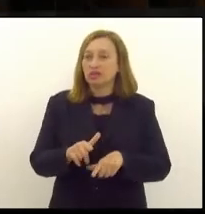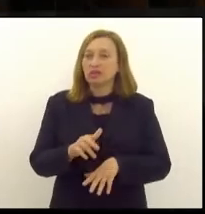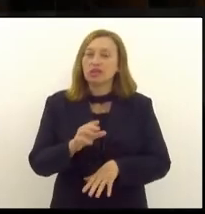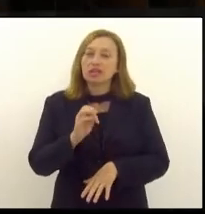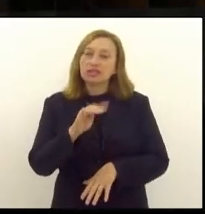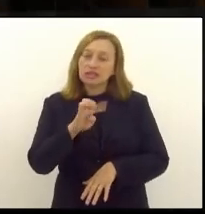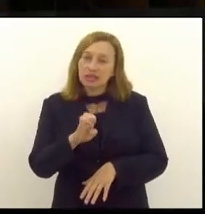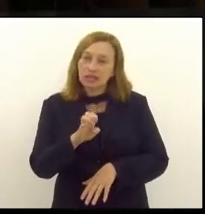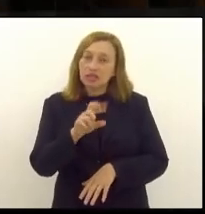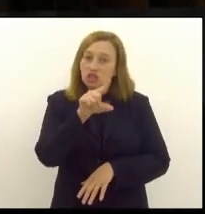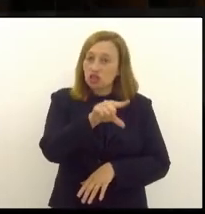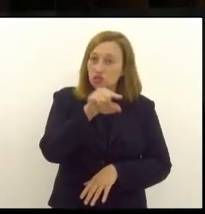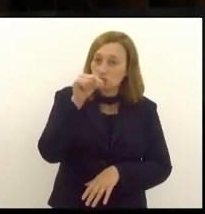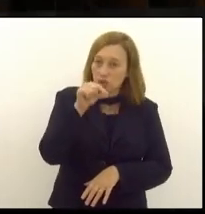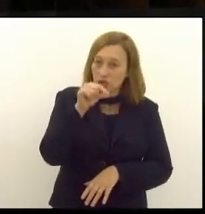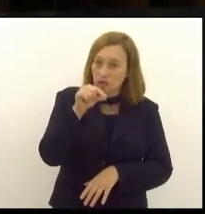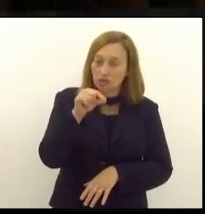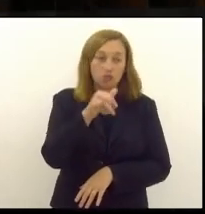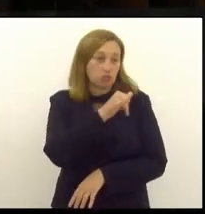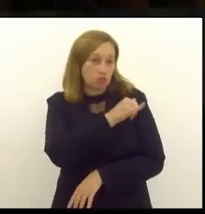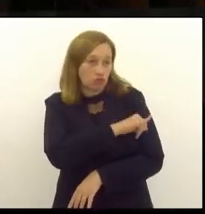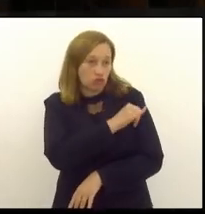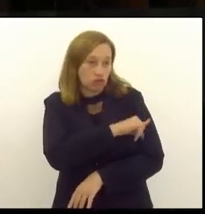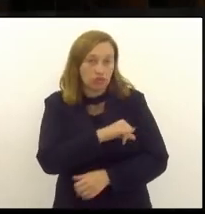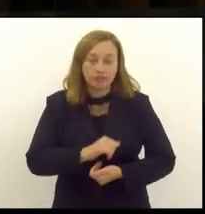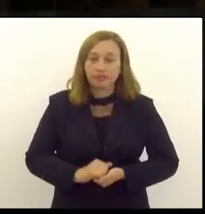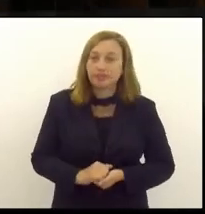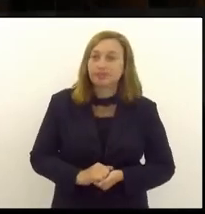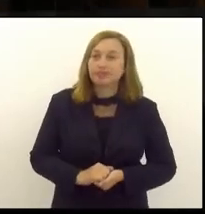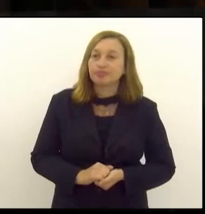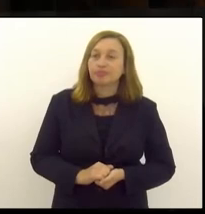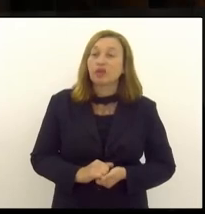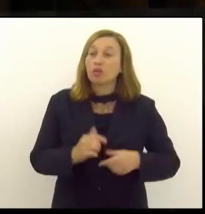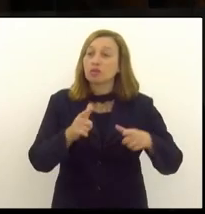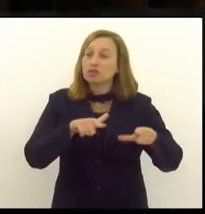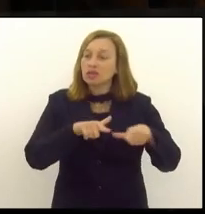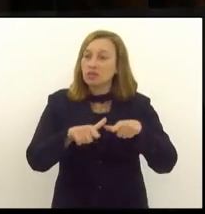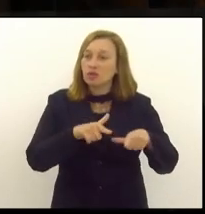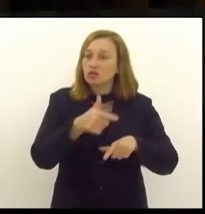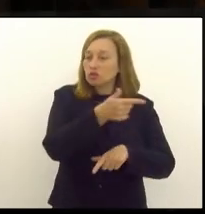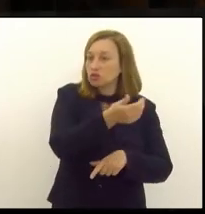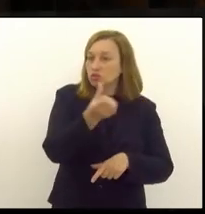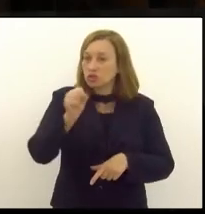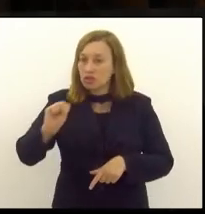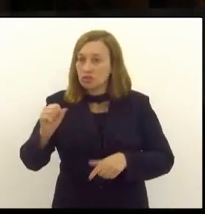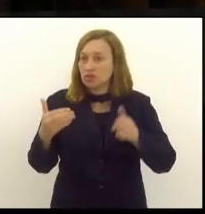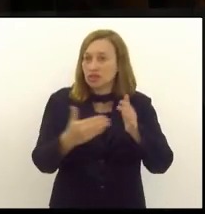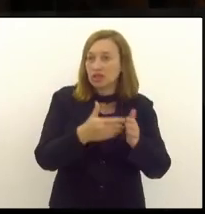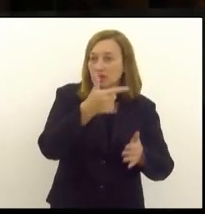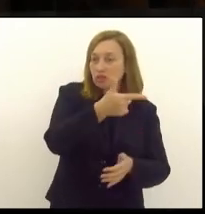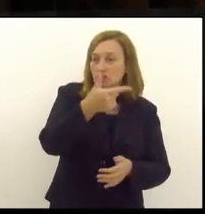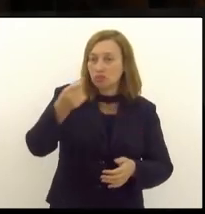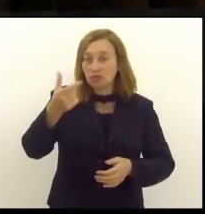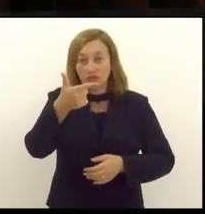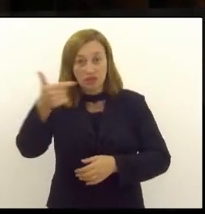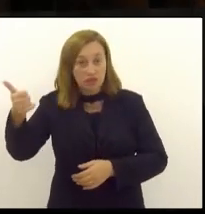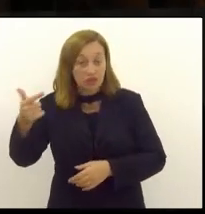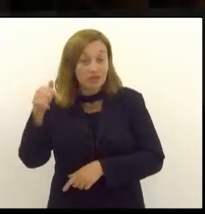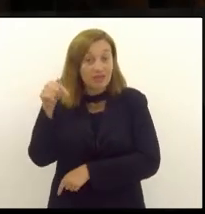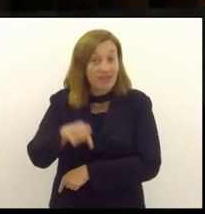Sirlene escolheu a lotação no Rio de Janeiro, e onde trabalhou de 2018 até 2022, e